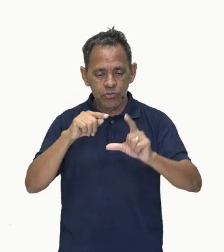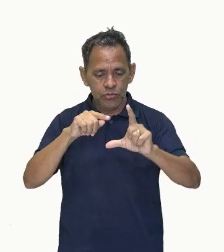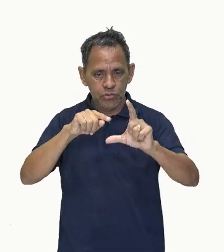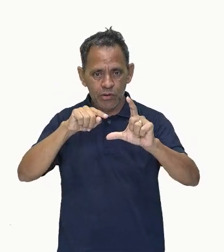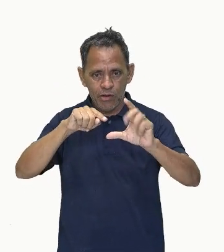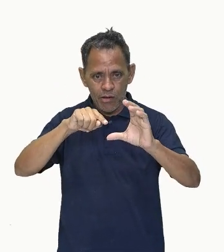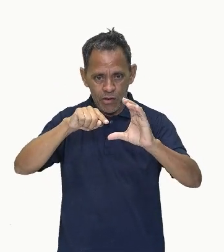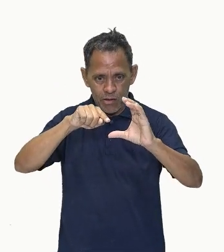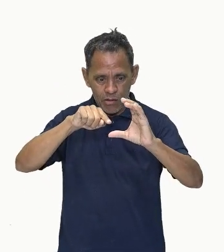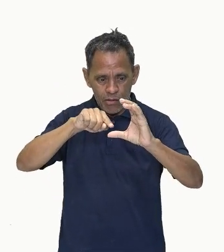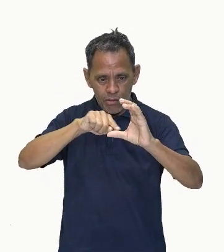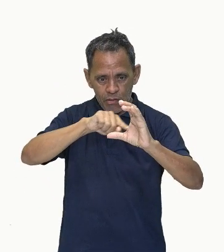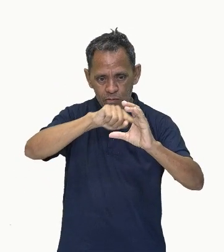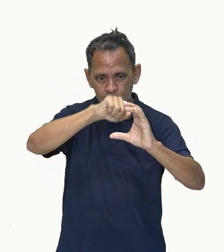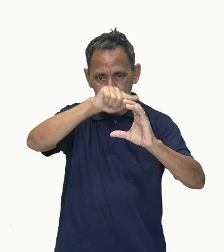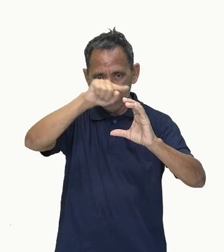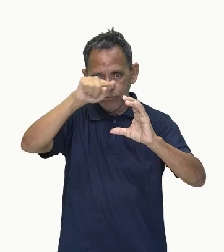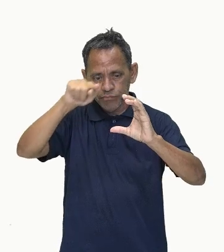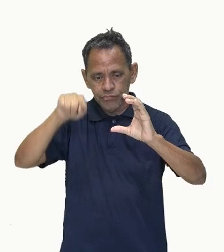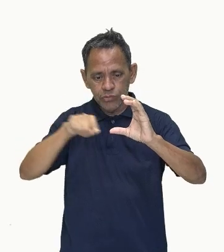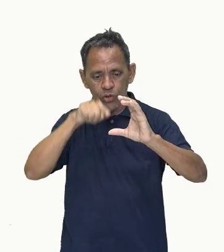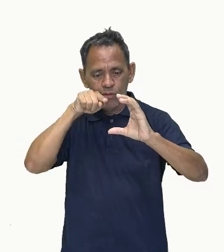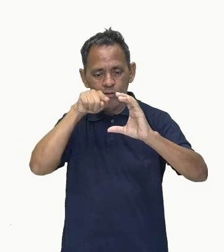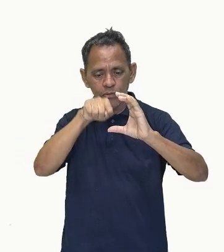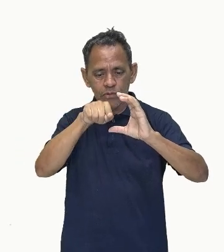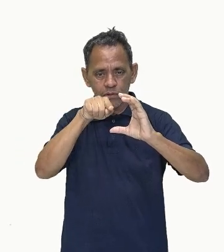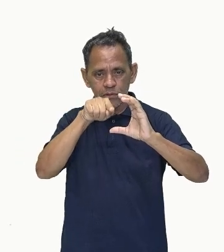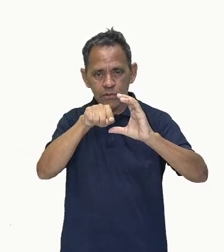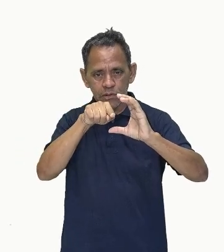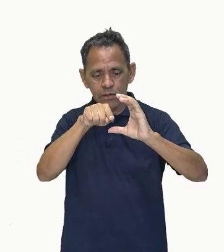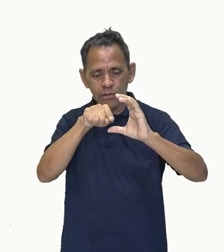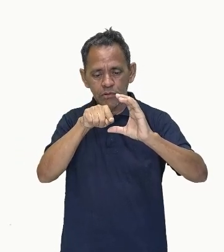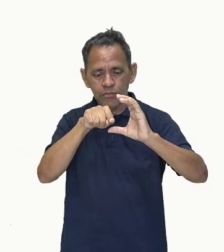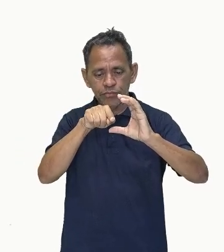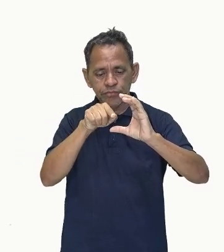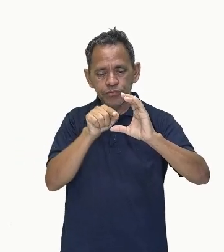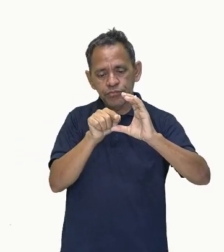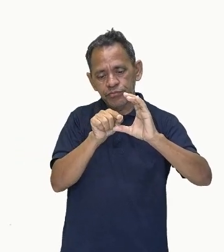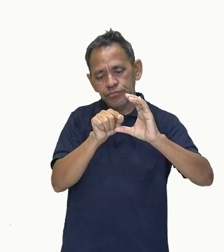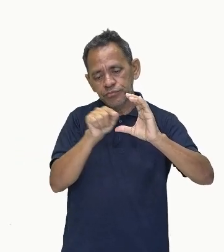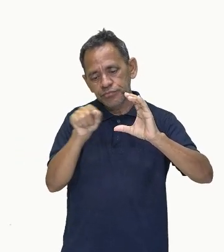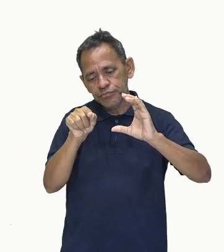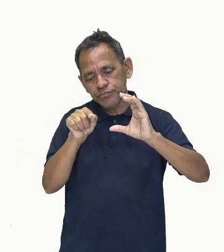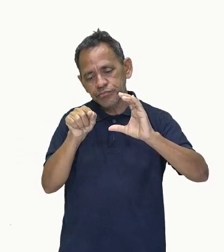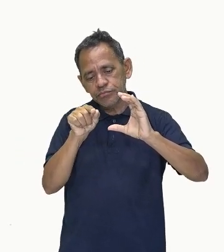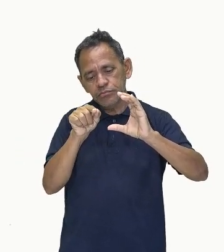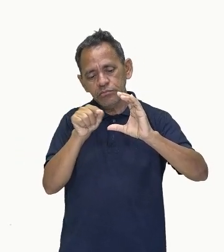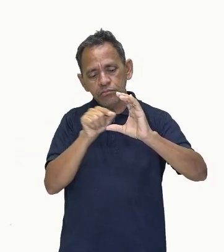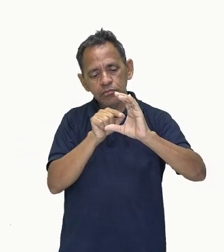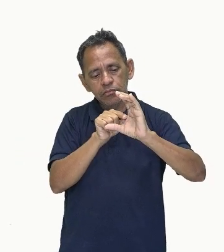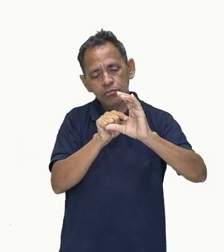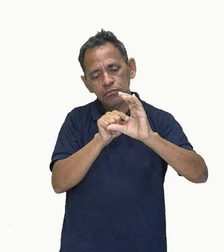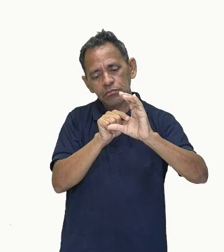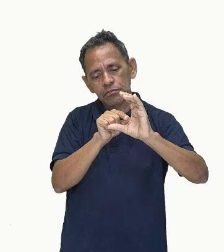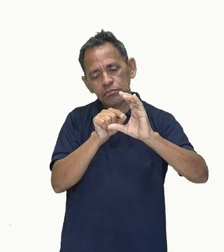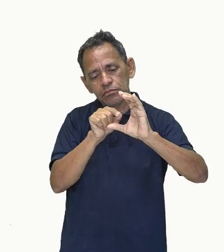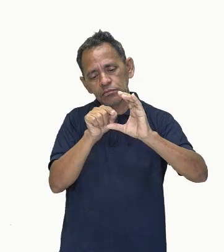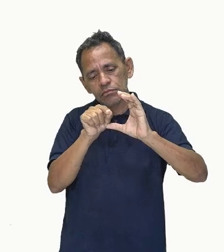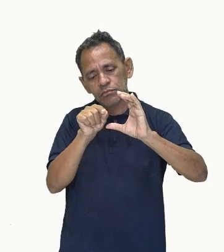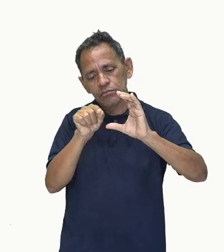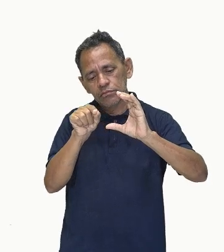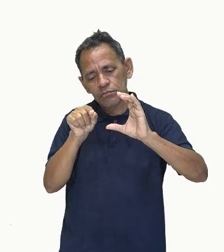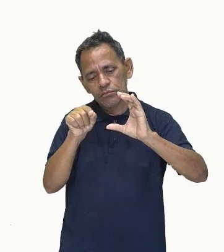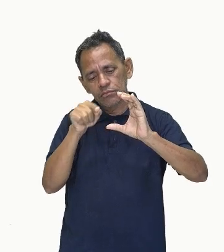dessa circunferência. De uma extremidade para outra dessa circunferência, passando